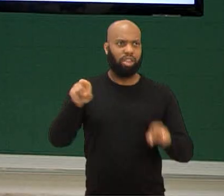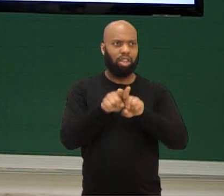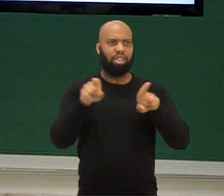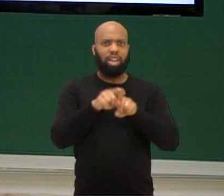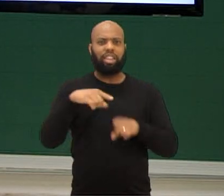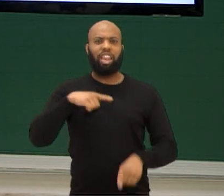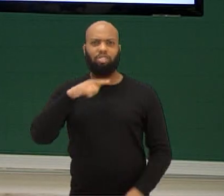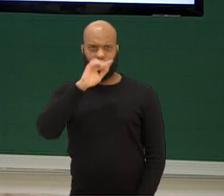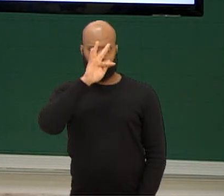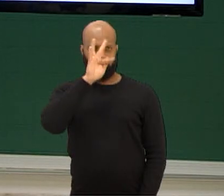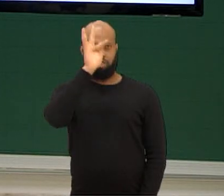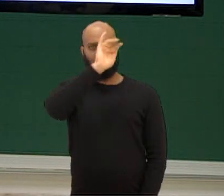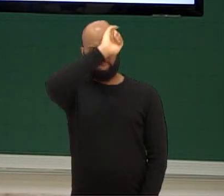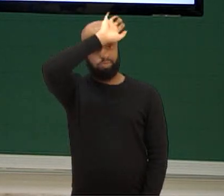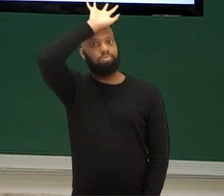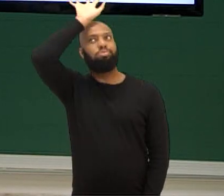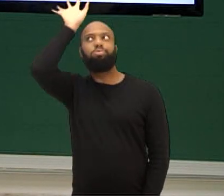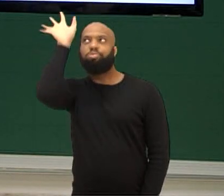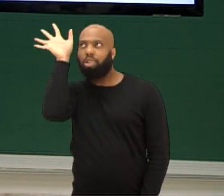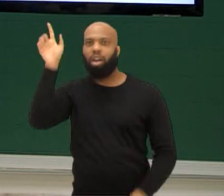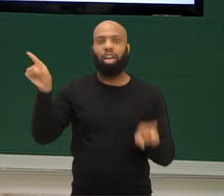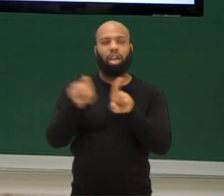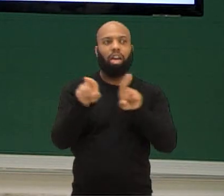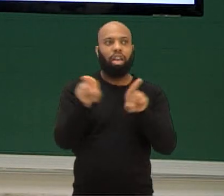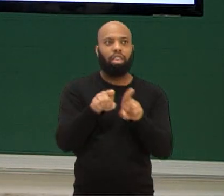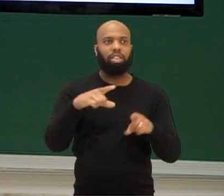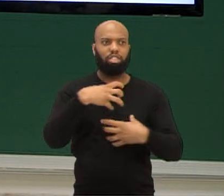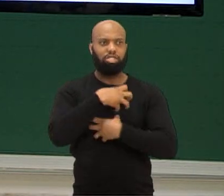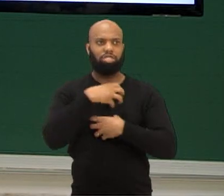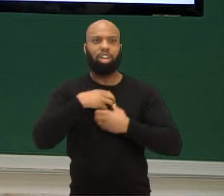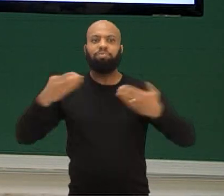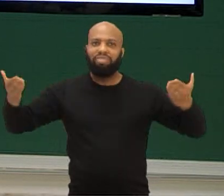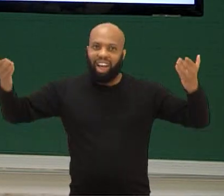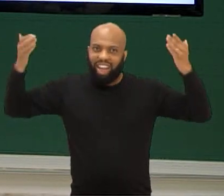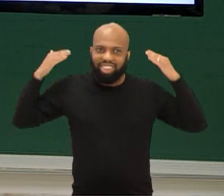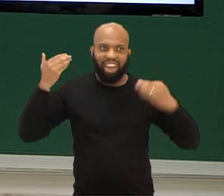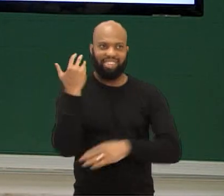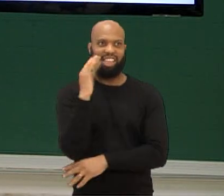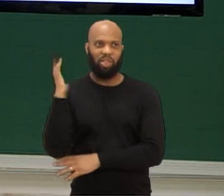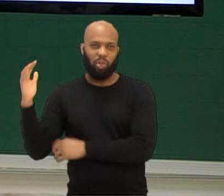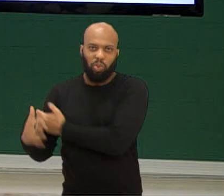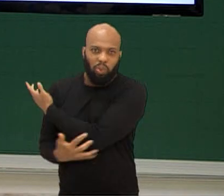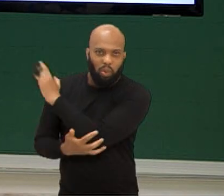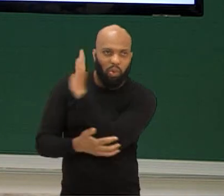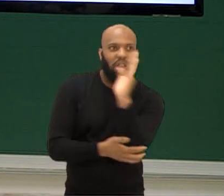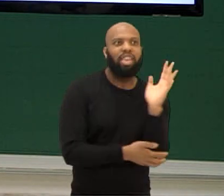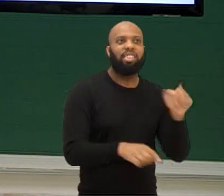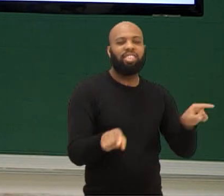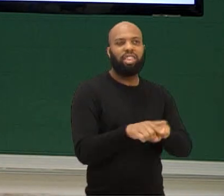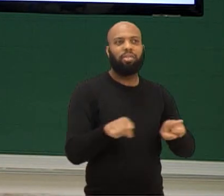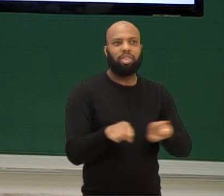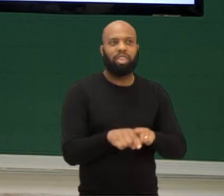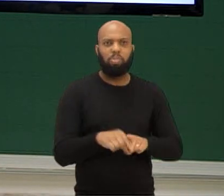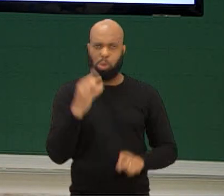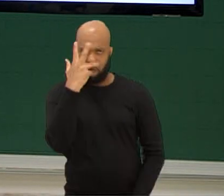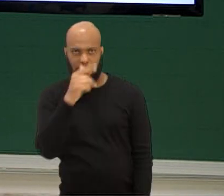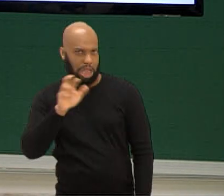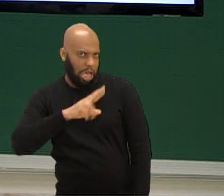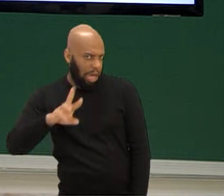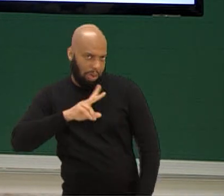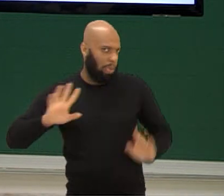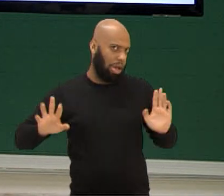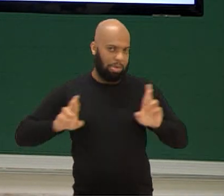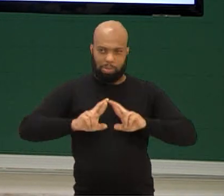flores na cabeça, né? Ali a natureza que aparece também, não aparece uma natureza